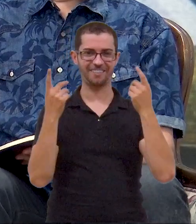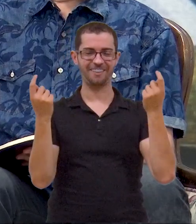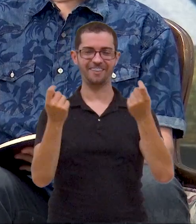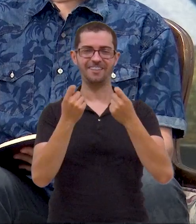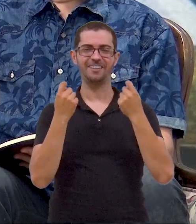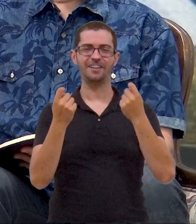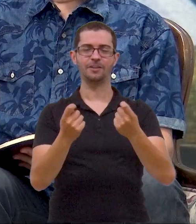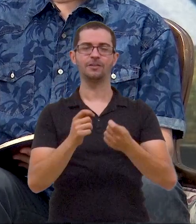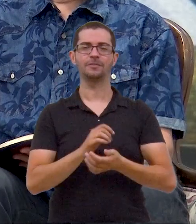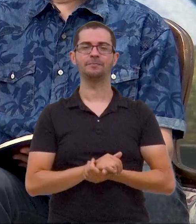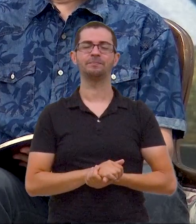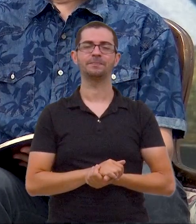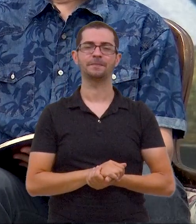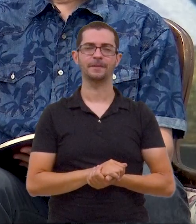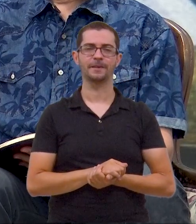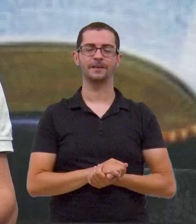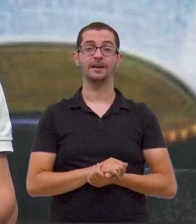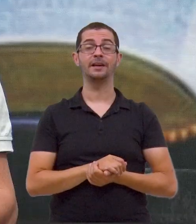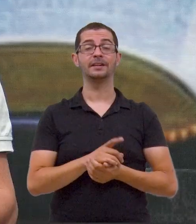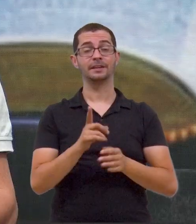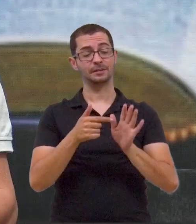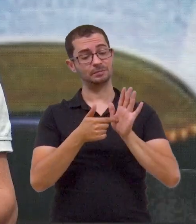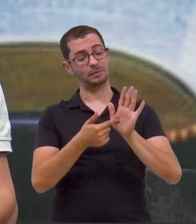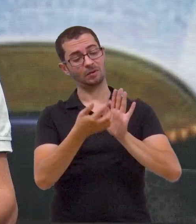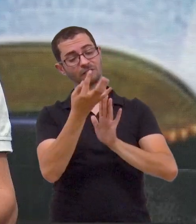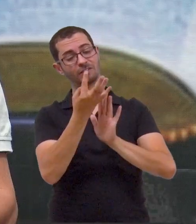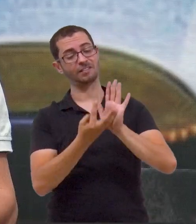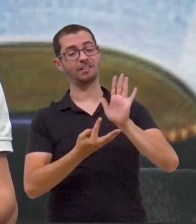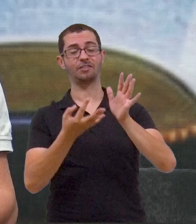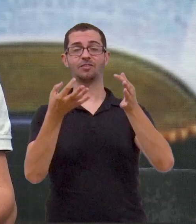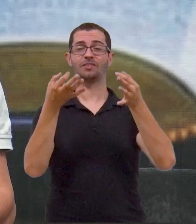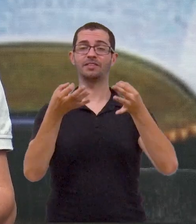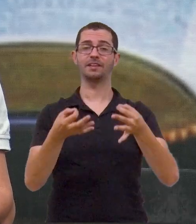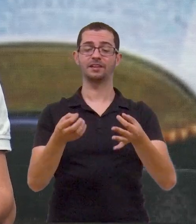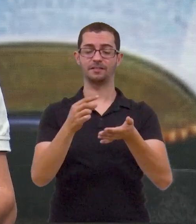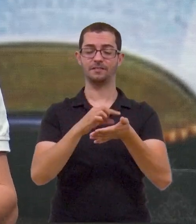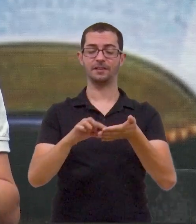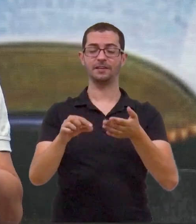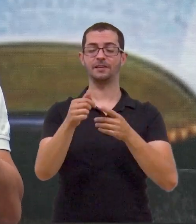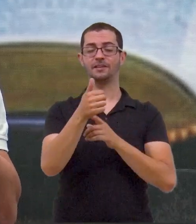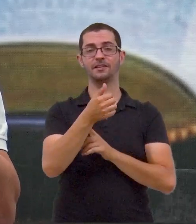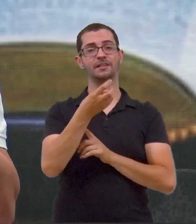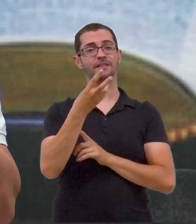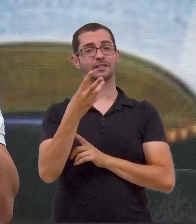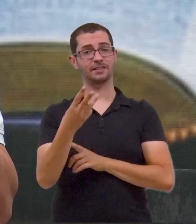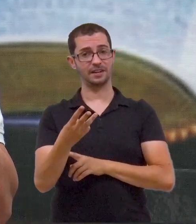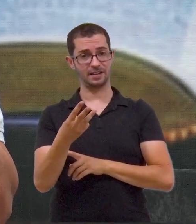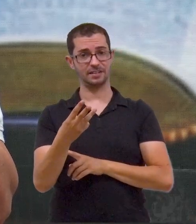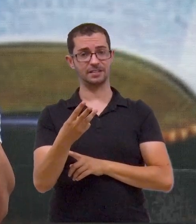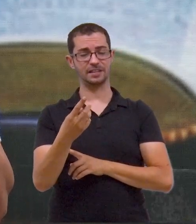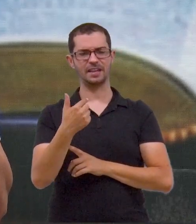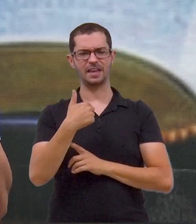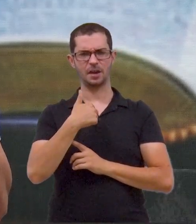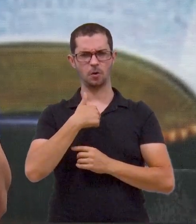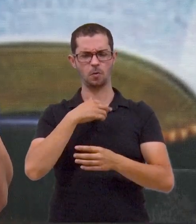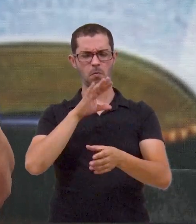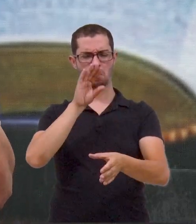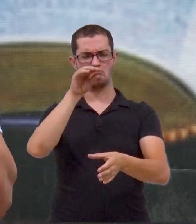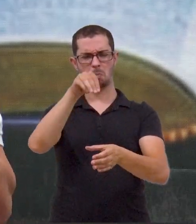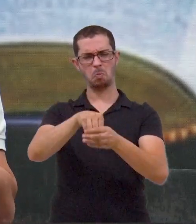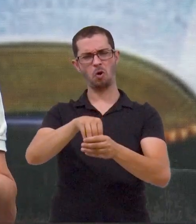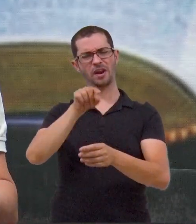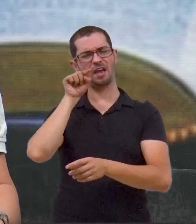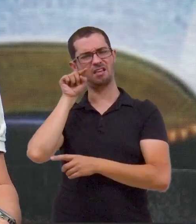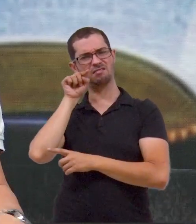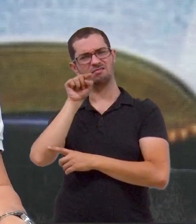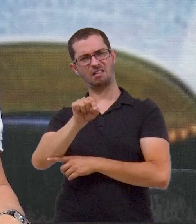é um negócio de muita certeza. Olha aqui, esse versículo 13, e outra vez, eu porei nele a